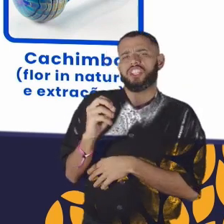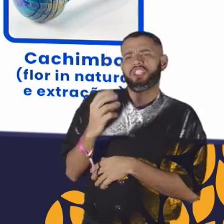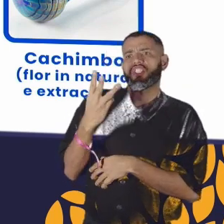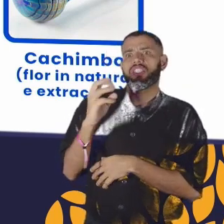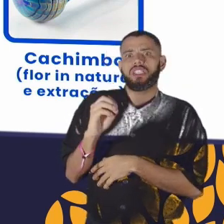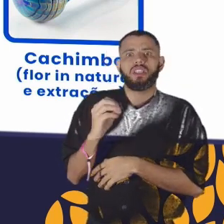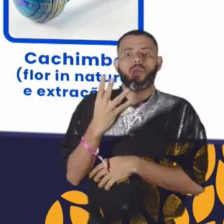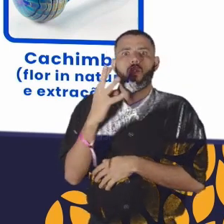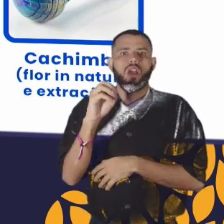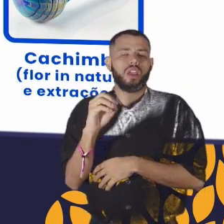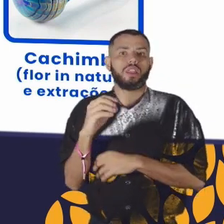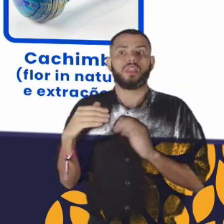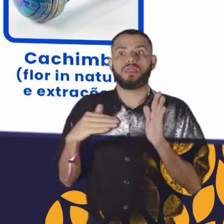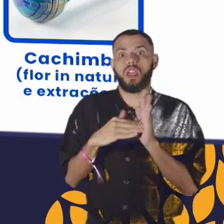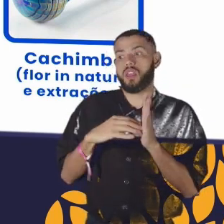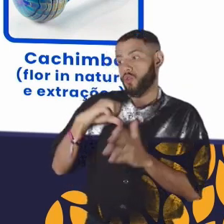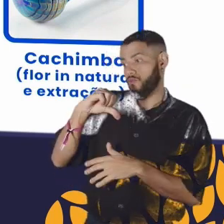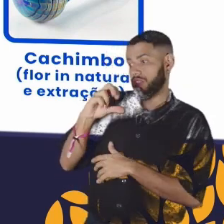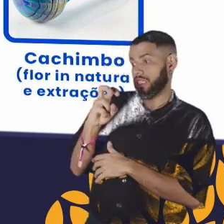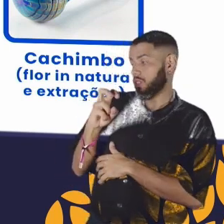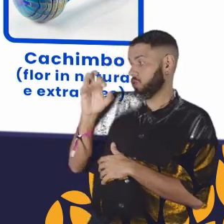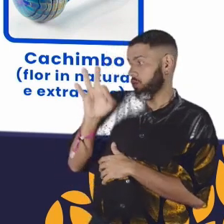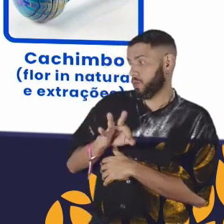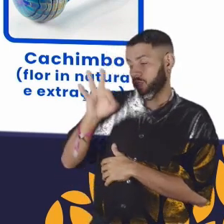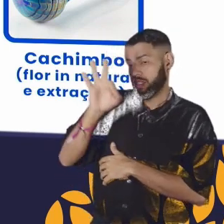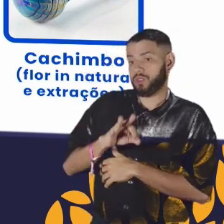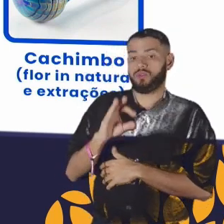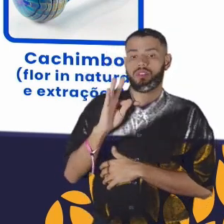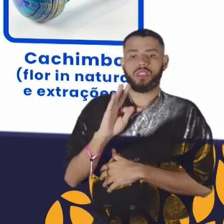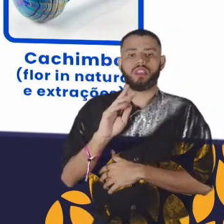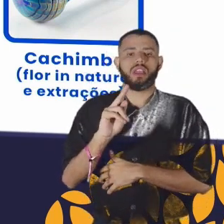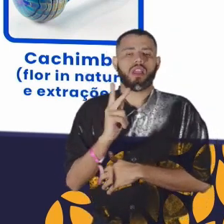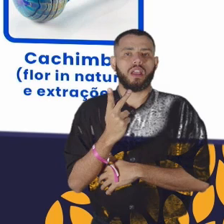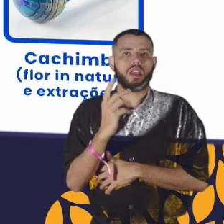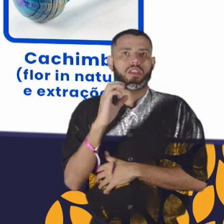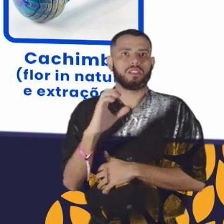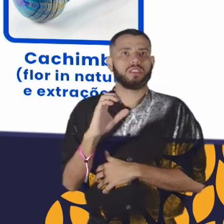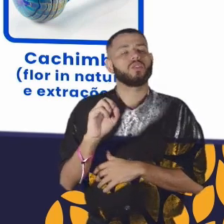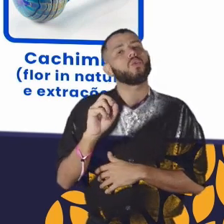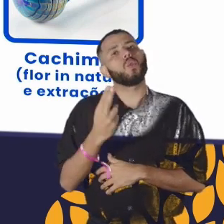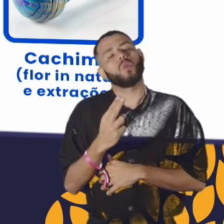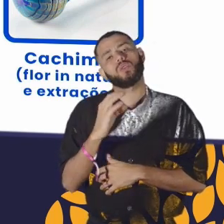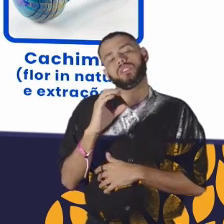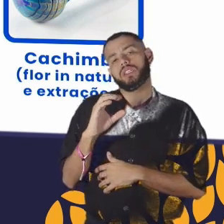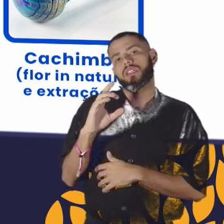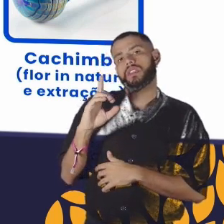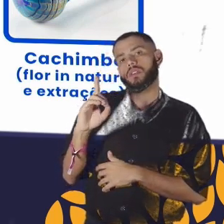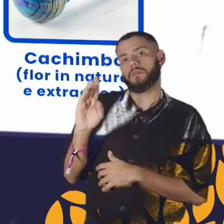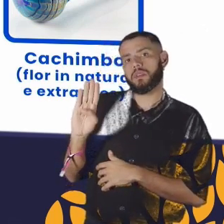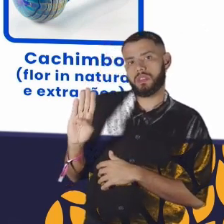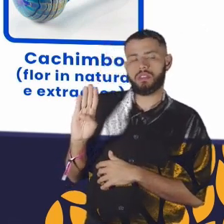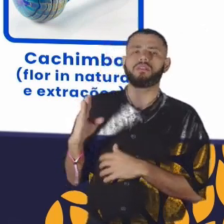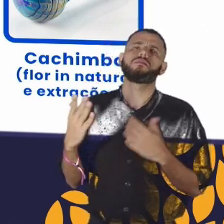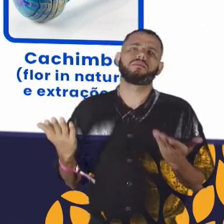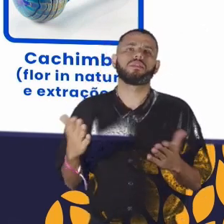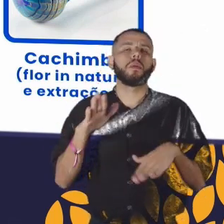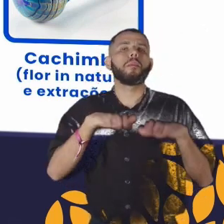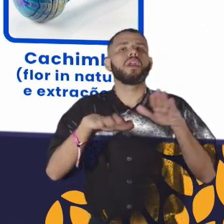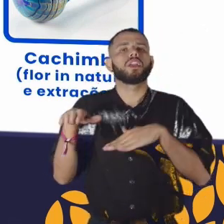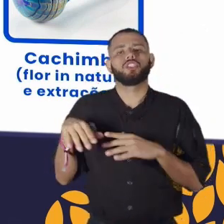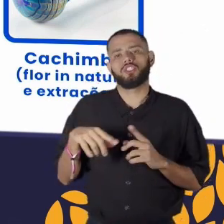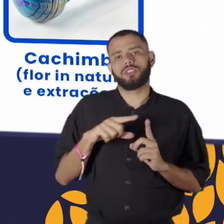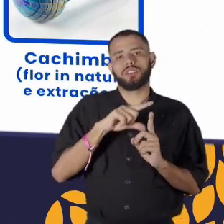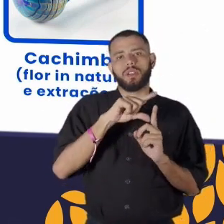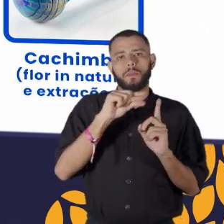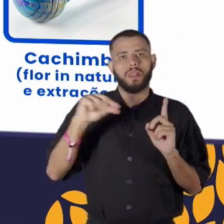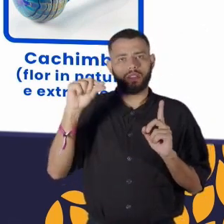90, 95% de THC ou de CBD, dependendo da extração, dependendo da planta, né? Então o DAB é